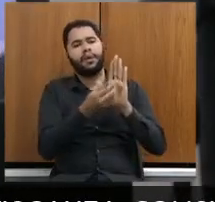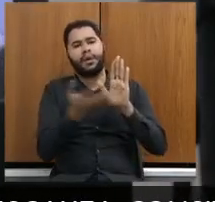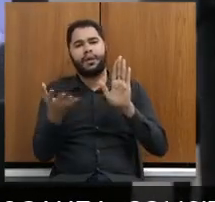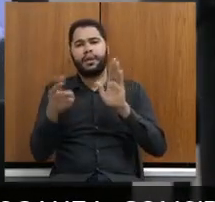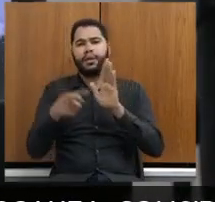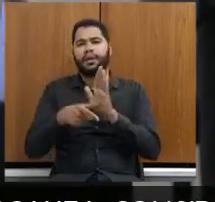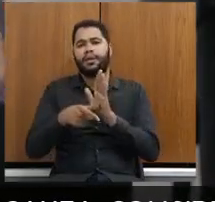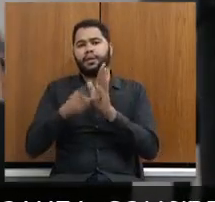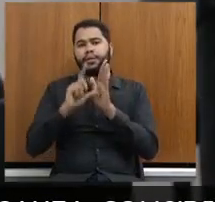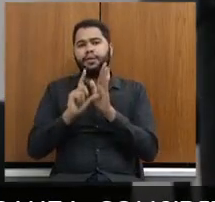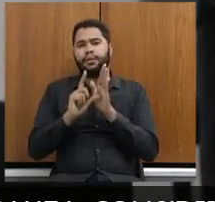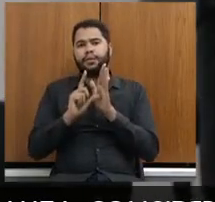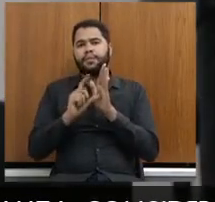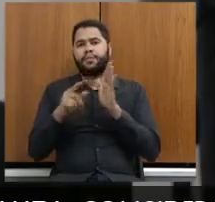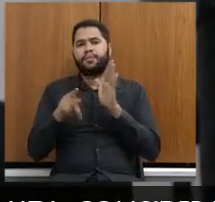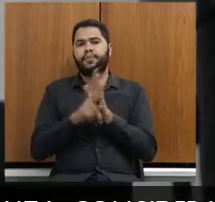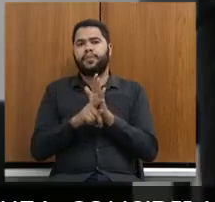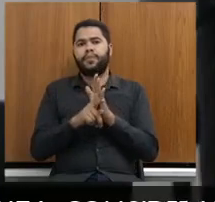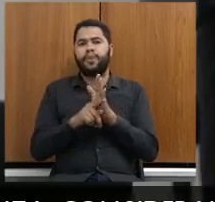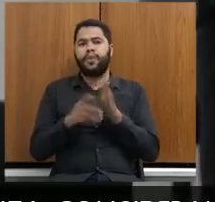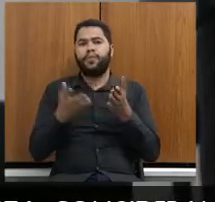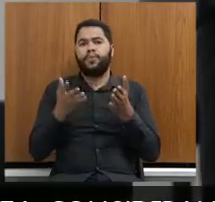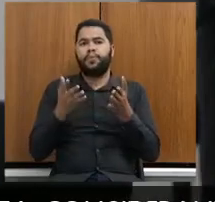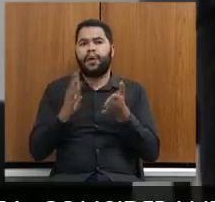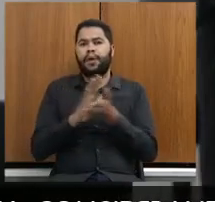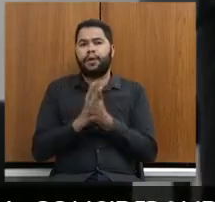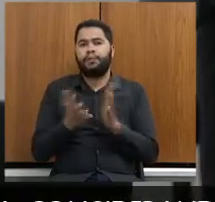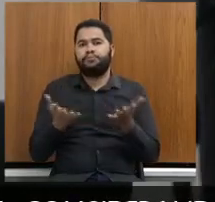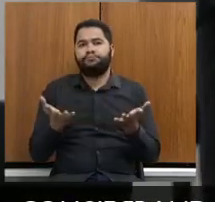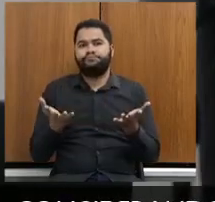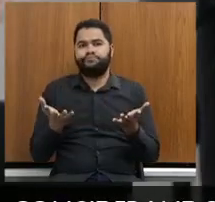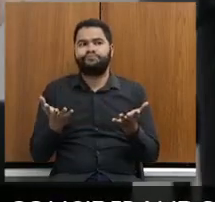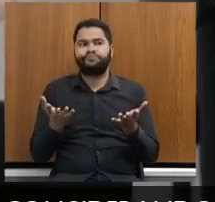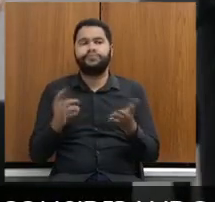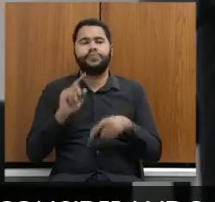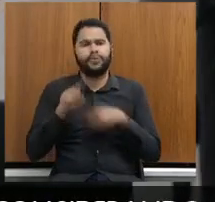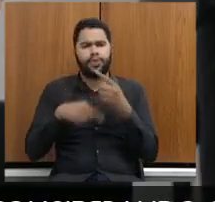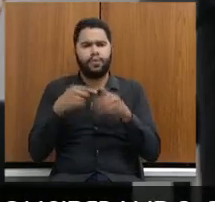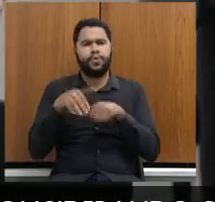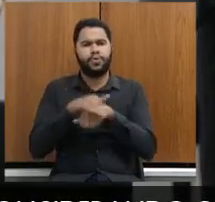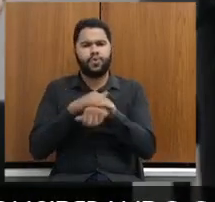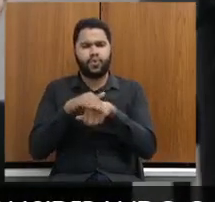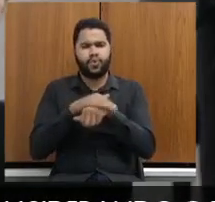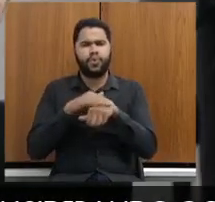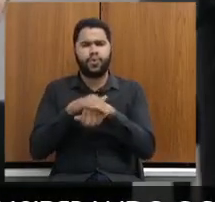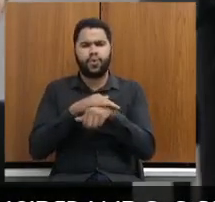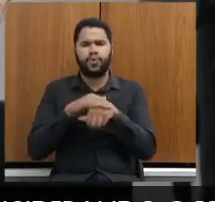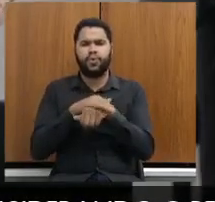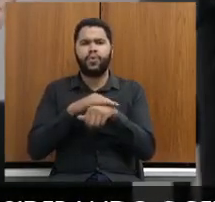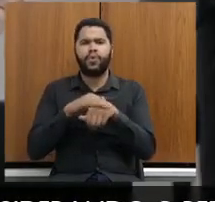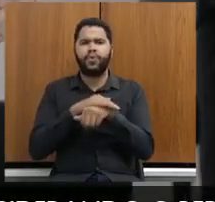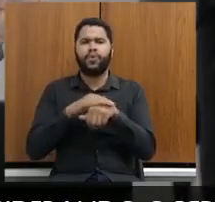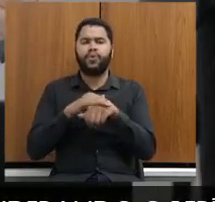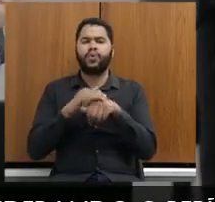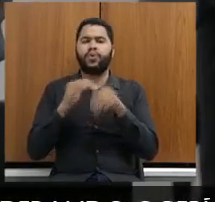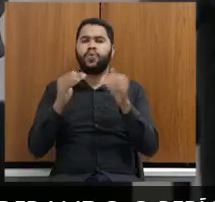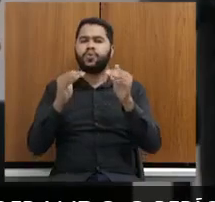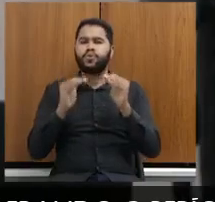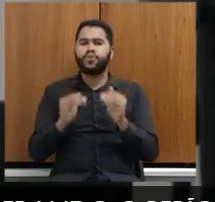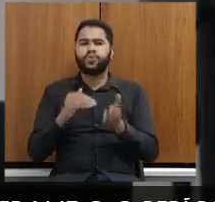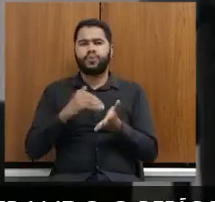Como fizeram anterior para barrar as promoções que fizeram foi isso depois eu converso com o subsecretário